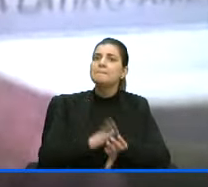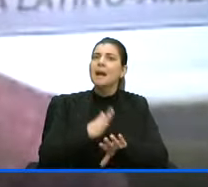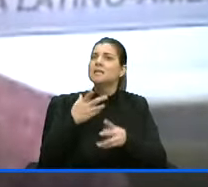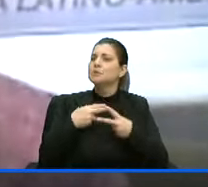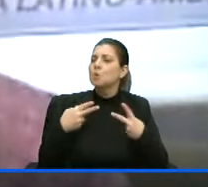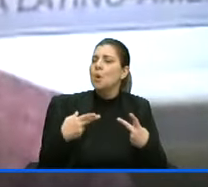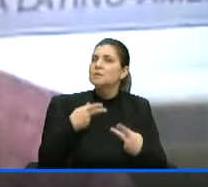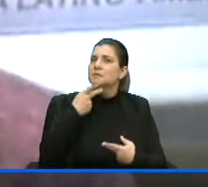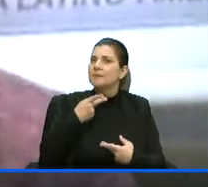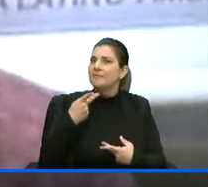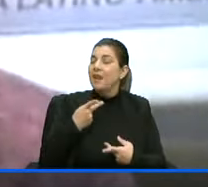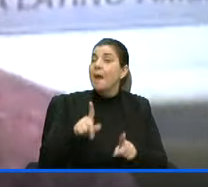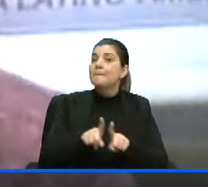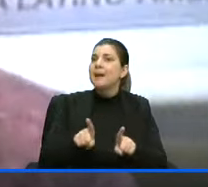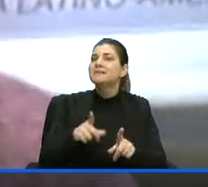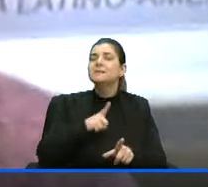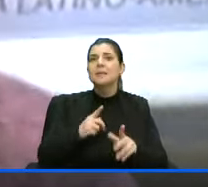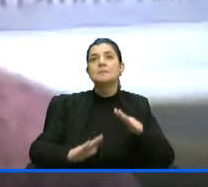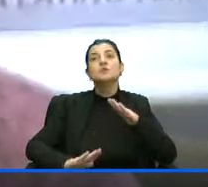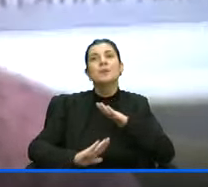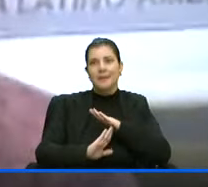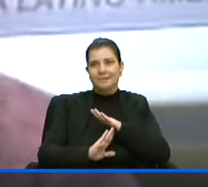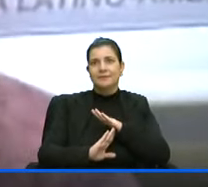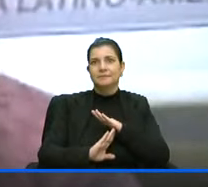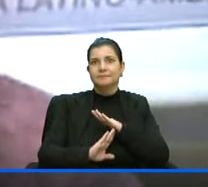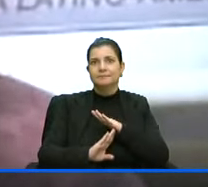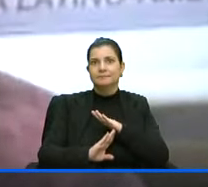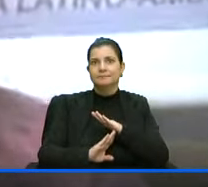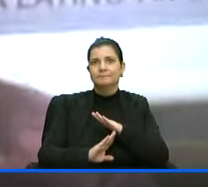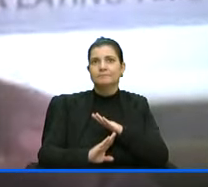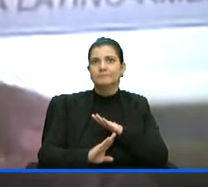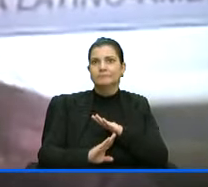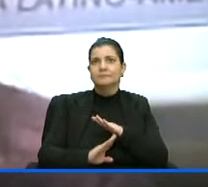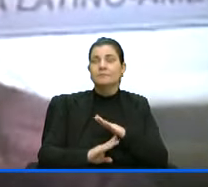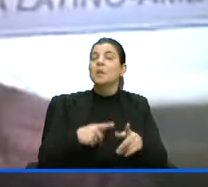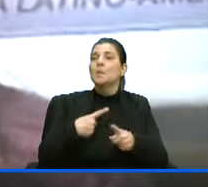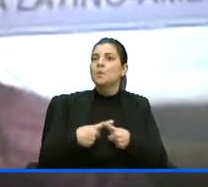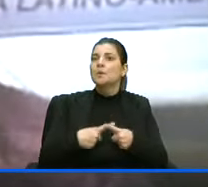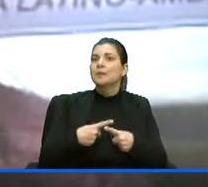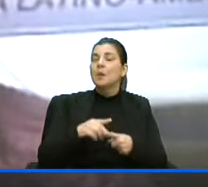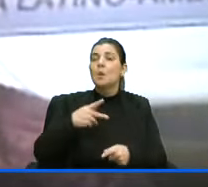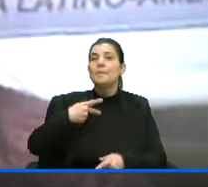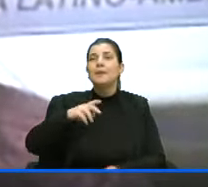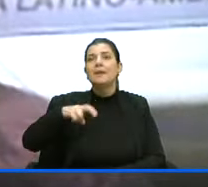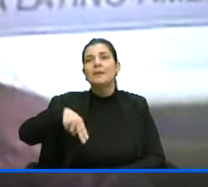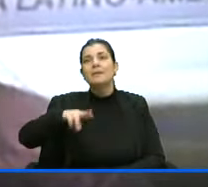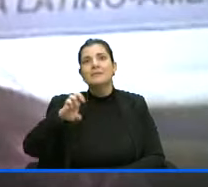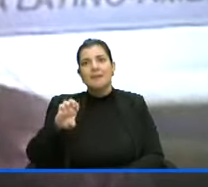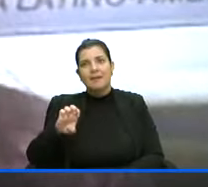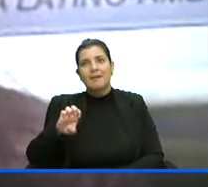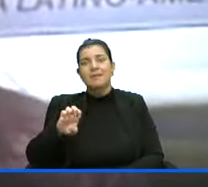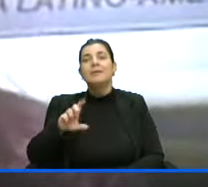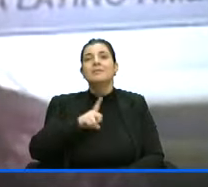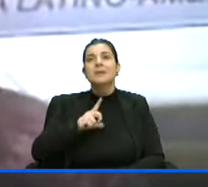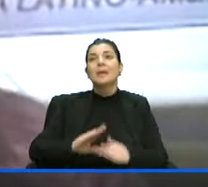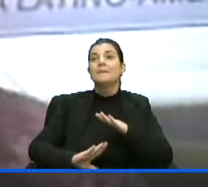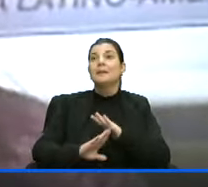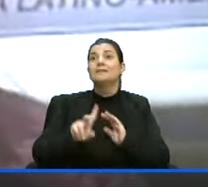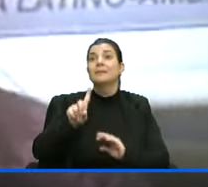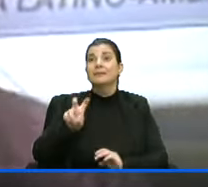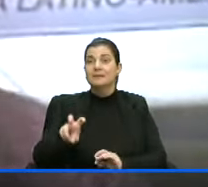falar, mas nós temos uma meta, né? Eu gosto de reforçar isso, porque o PNE tem a meta 15, que é a formação